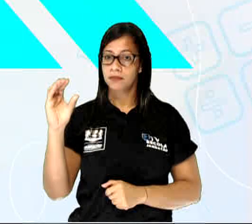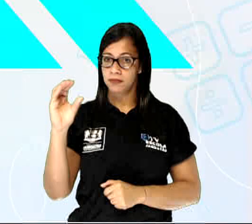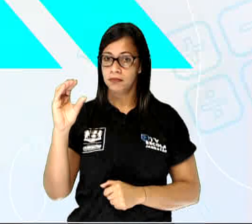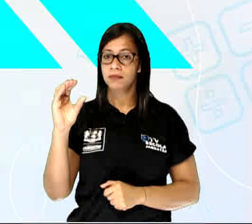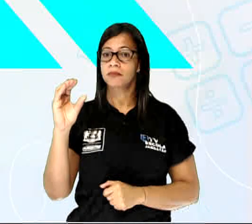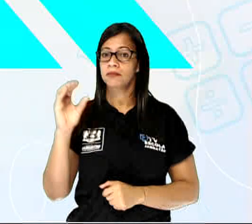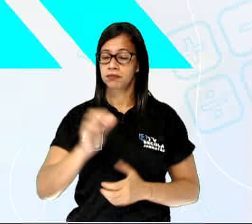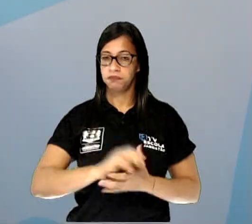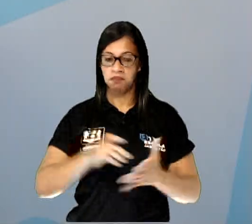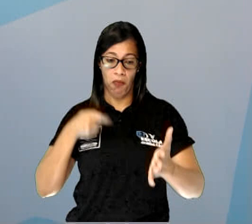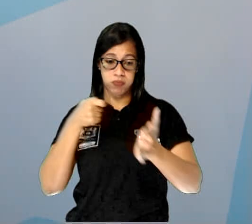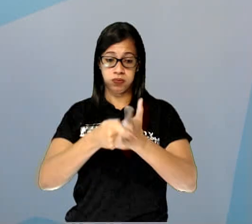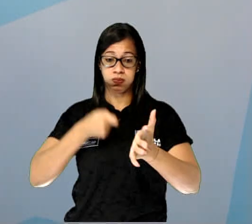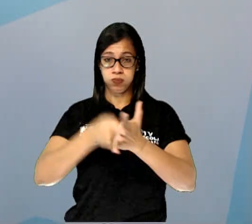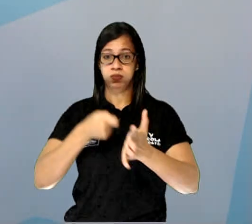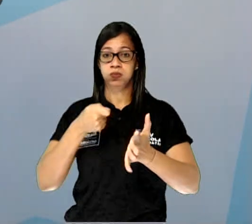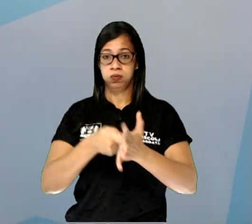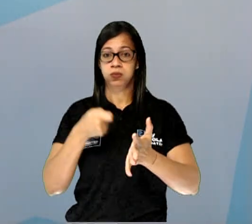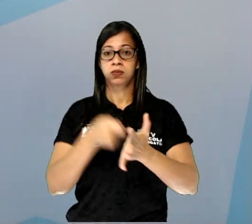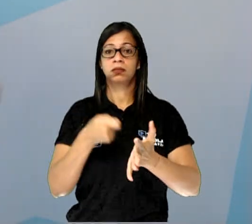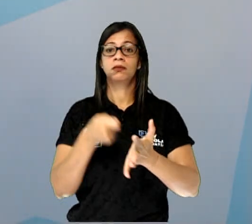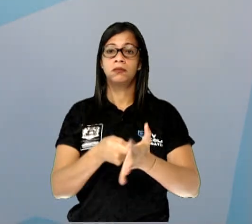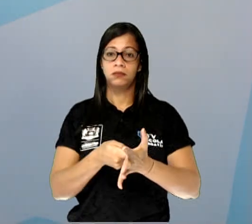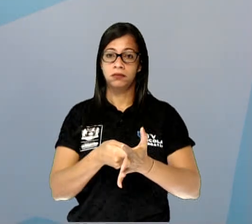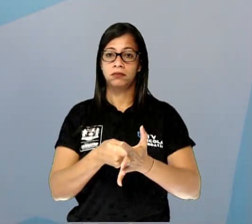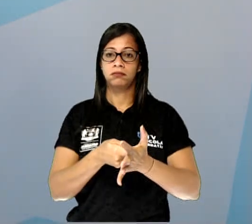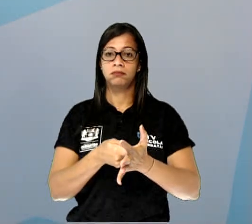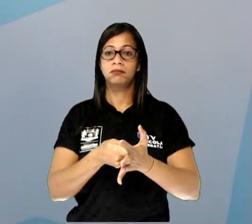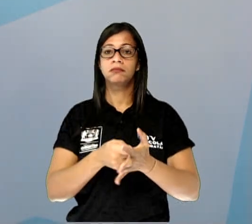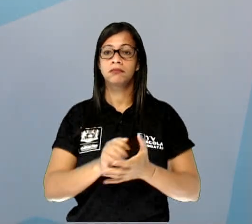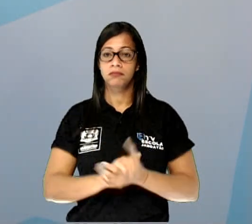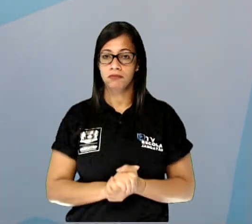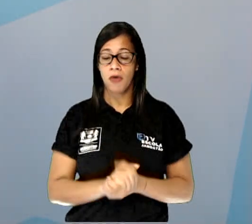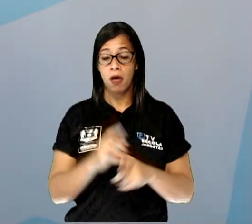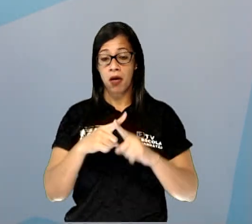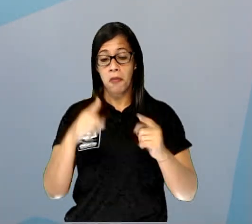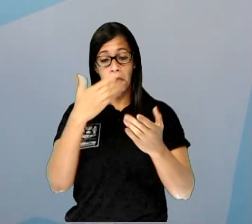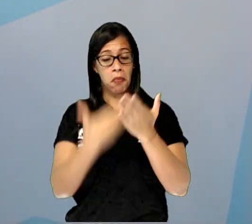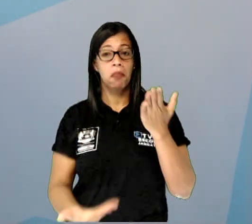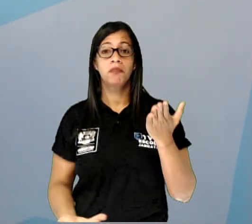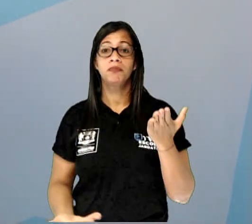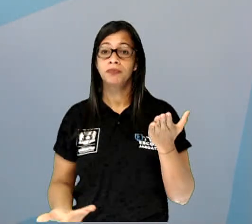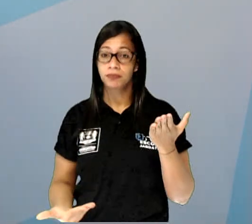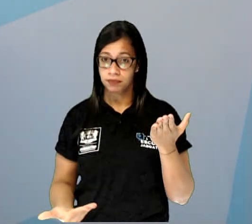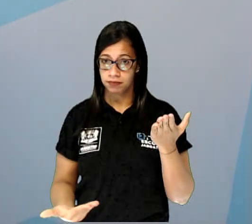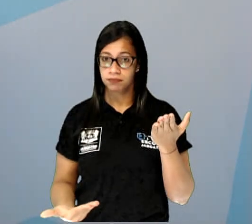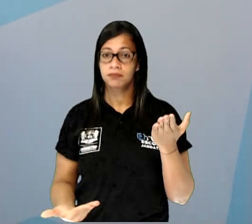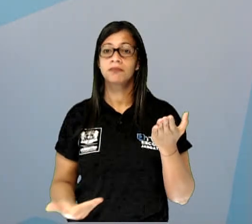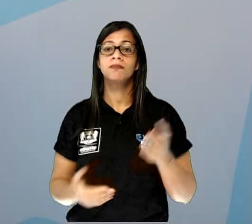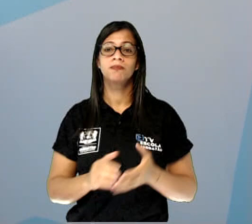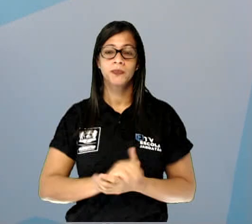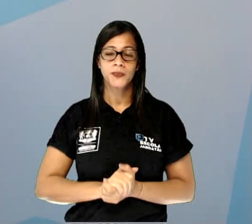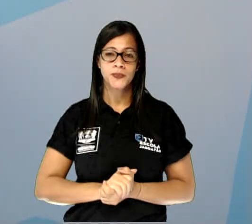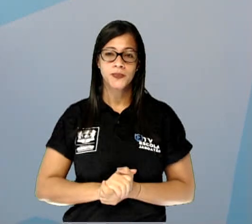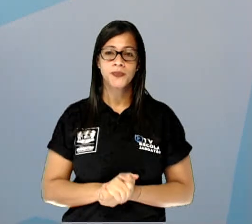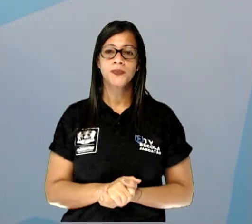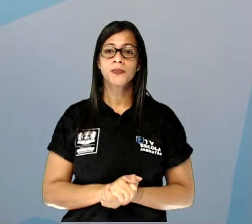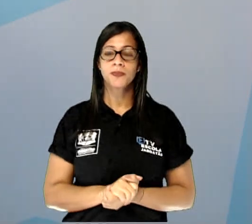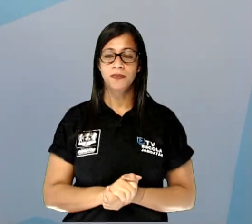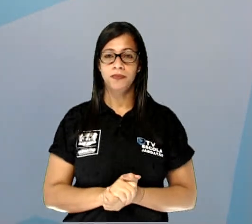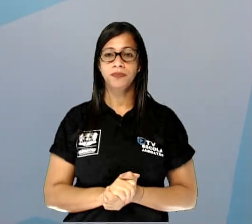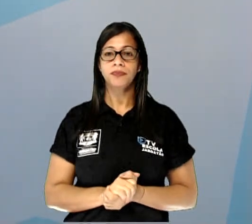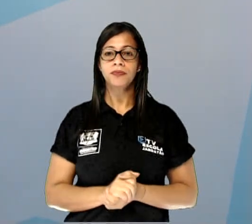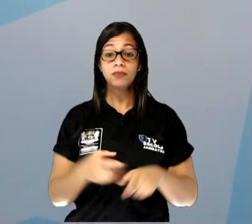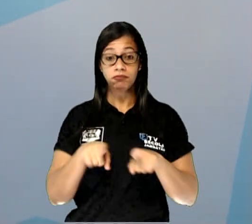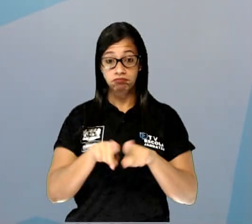construir para atacar a Inglaterra, mas perdeu. Tomou um revés. Tomou um prejuízo feio. Ele também arrumou